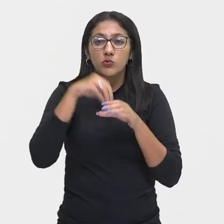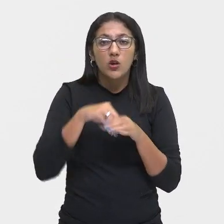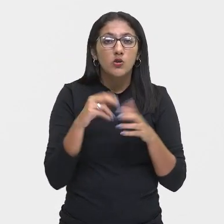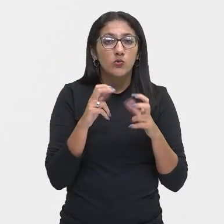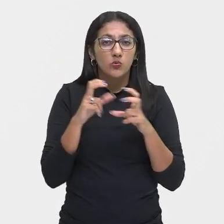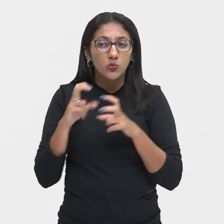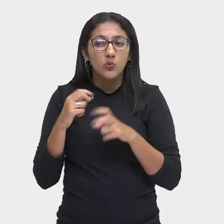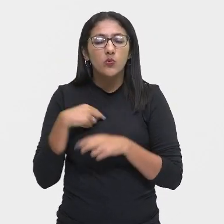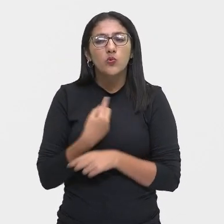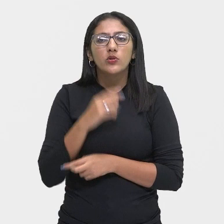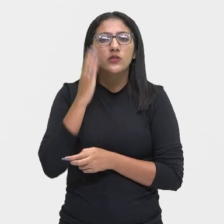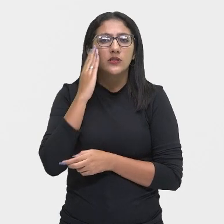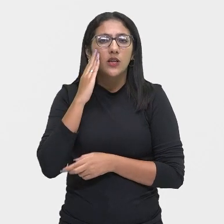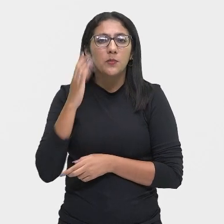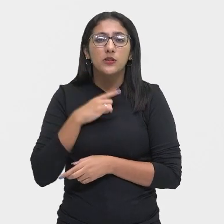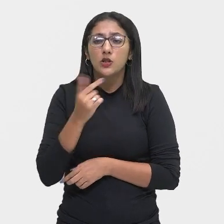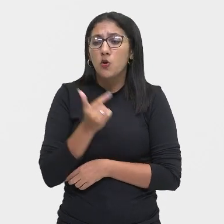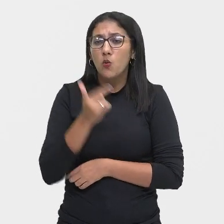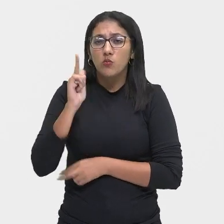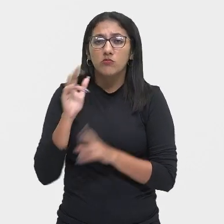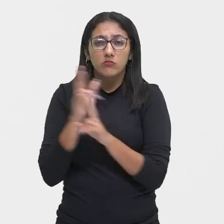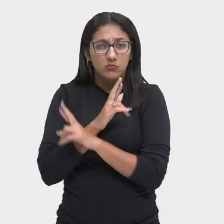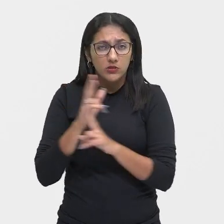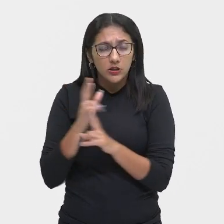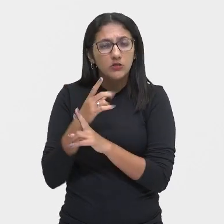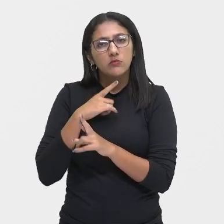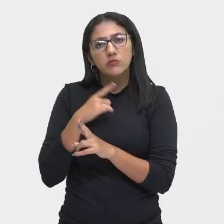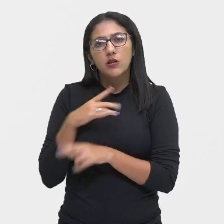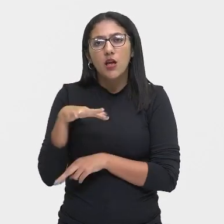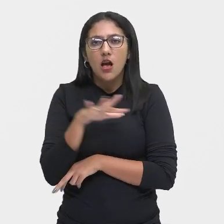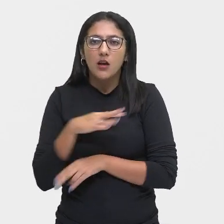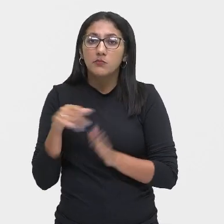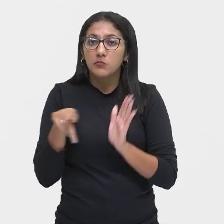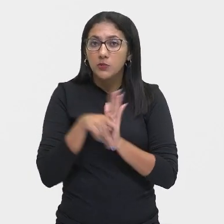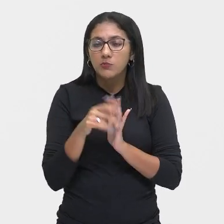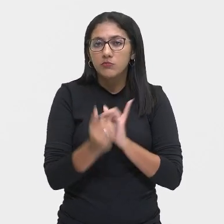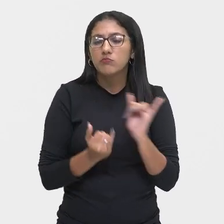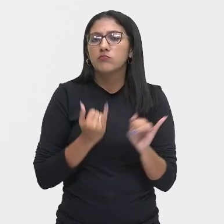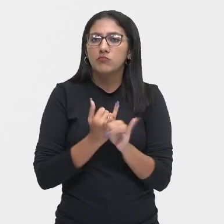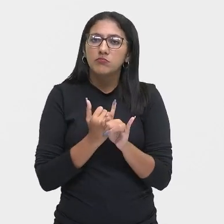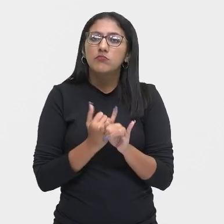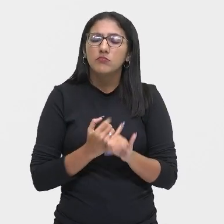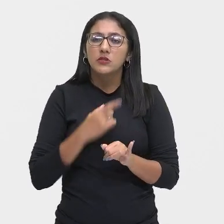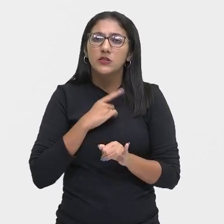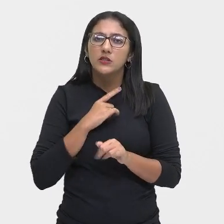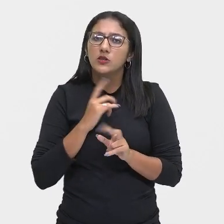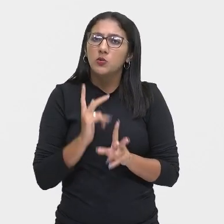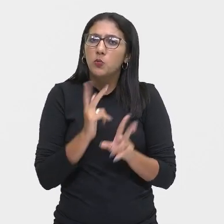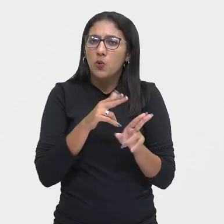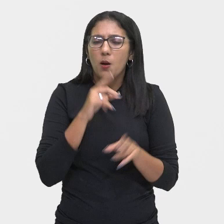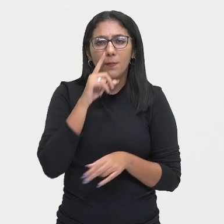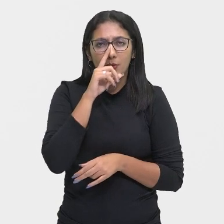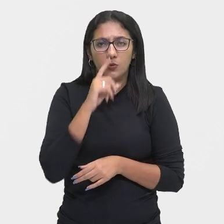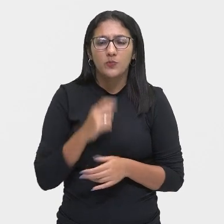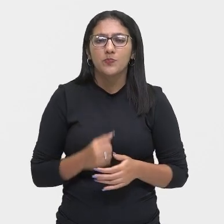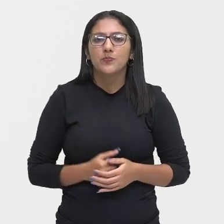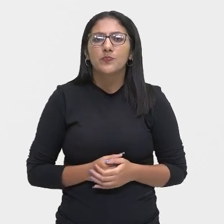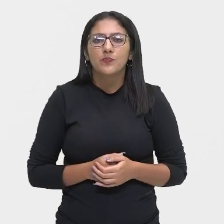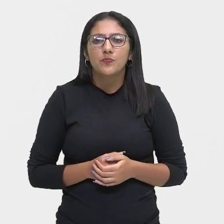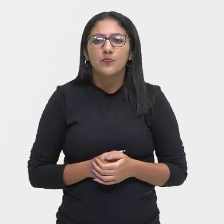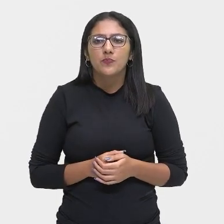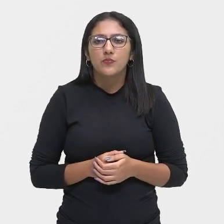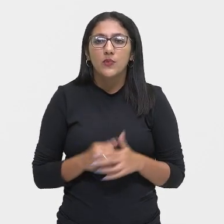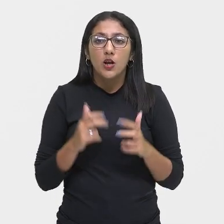apesar de ser um outro universo, é um universo também, um cyberespaço, e tem os mesmos riscos. Jogos